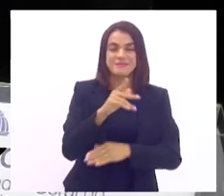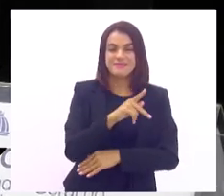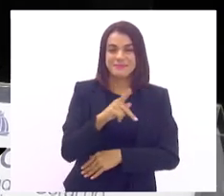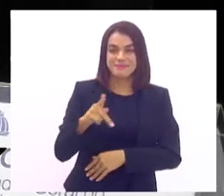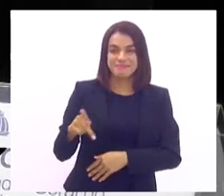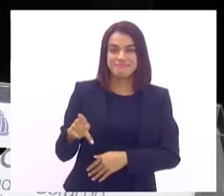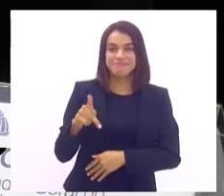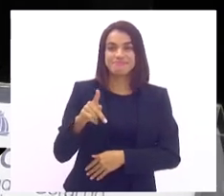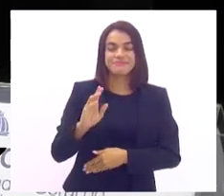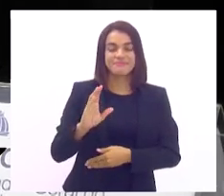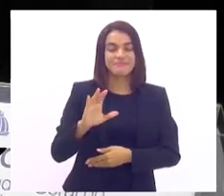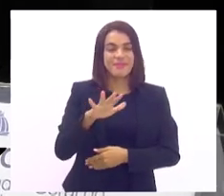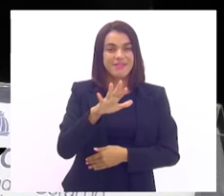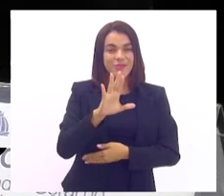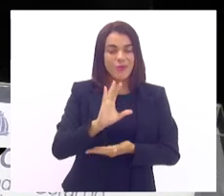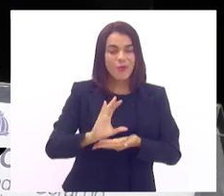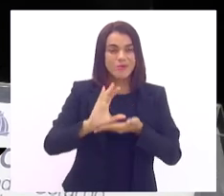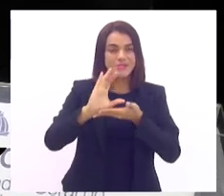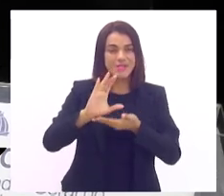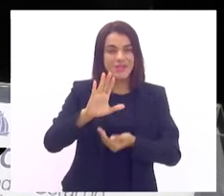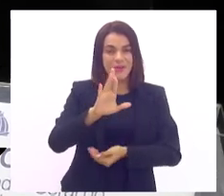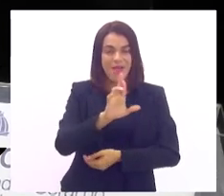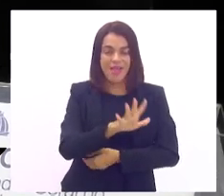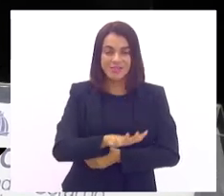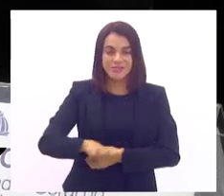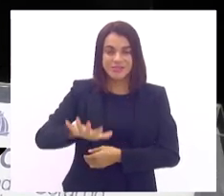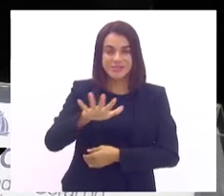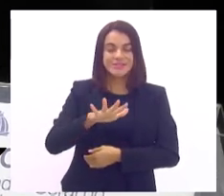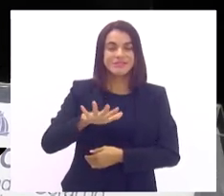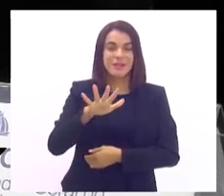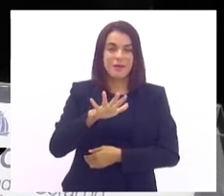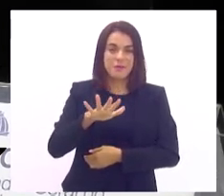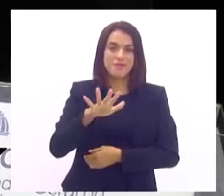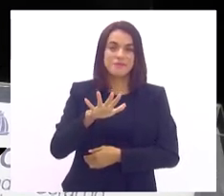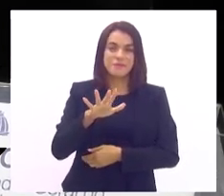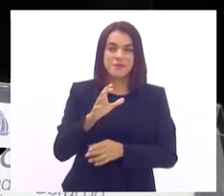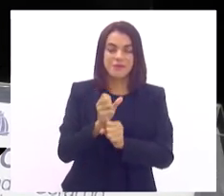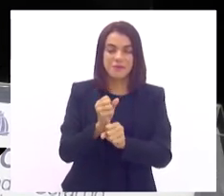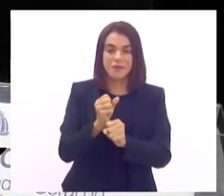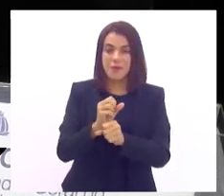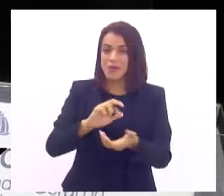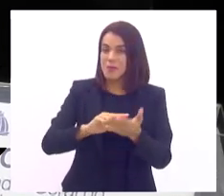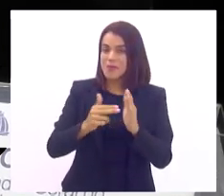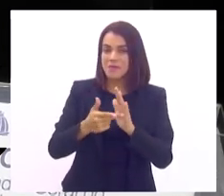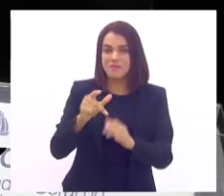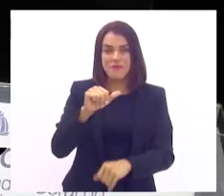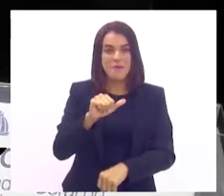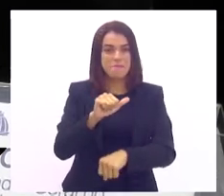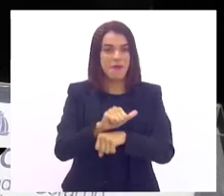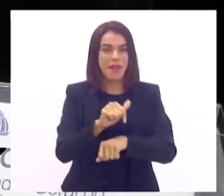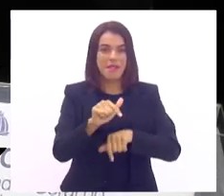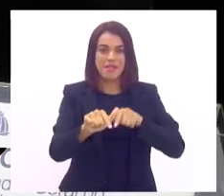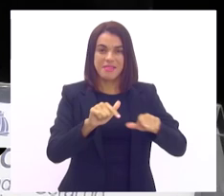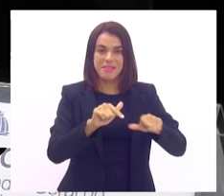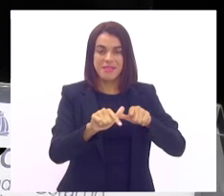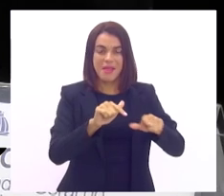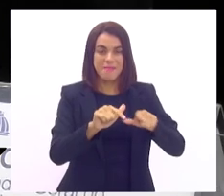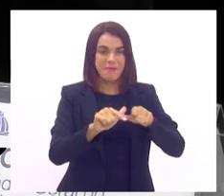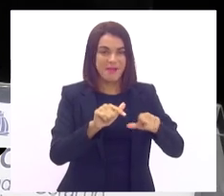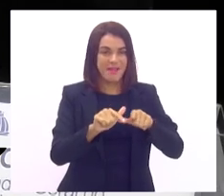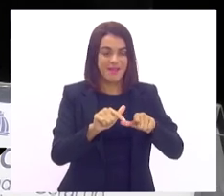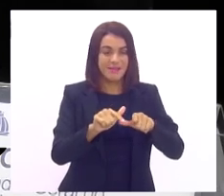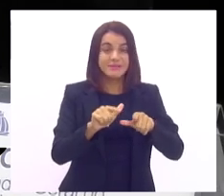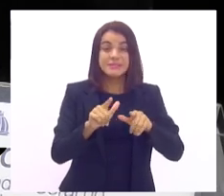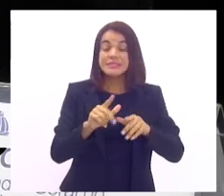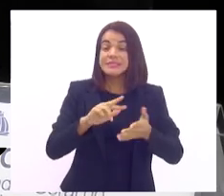de Contabilidade do Rio de Janeiro, isto não quer dizer que você vai parar seus trabalhos, né? Você se doou